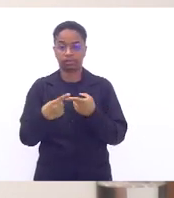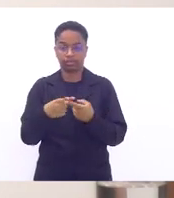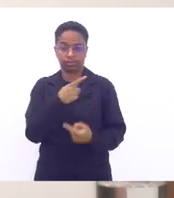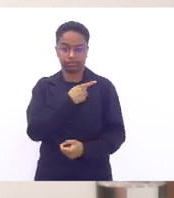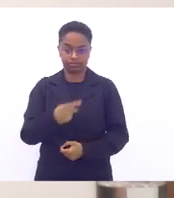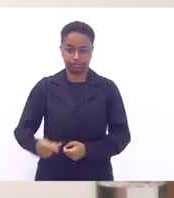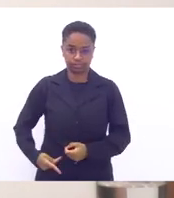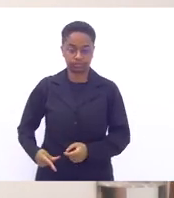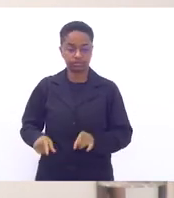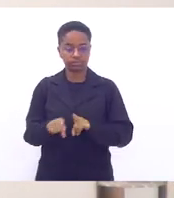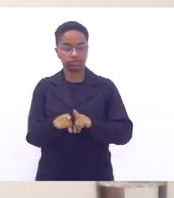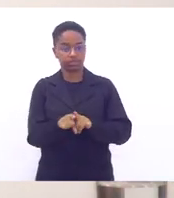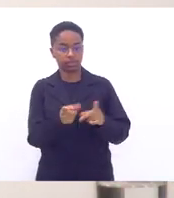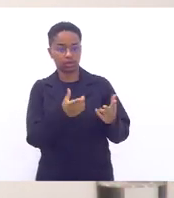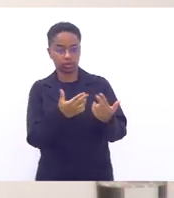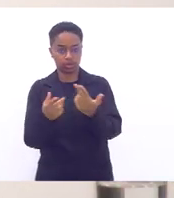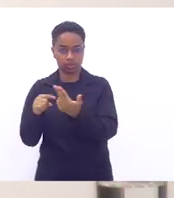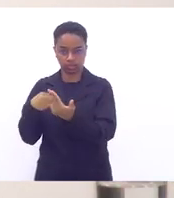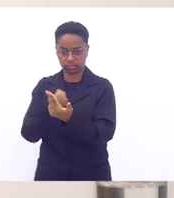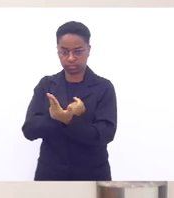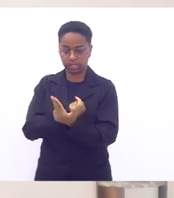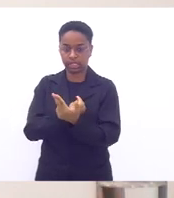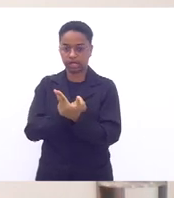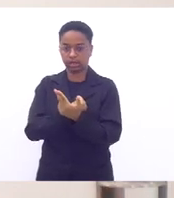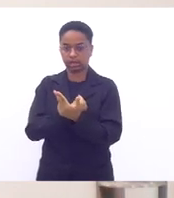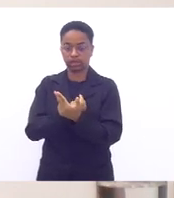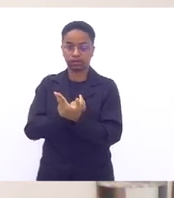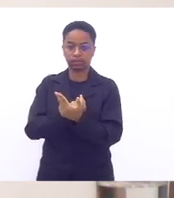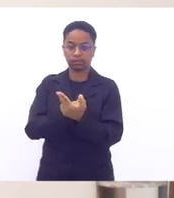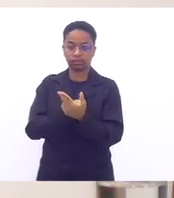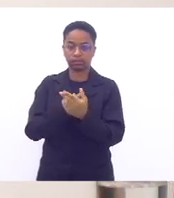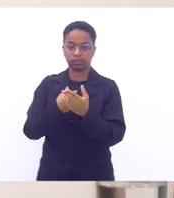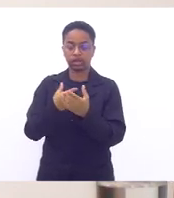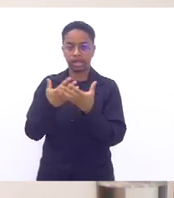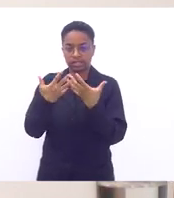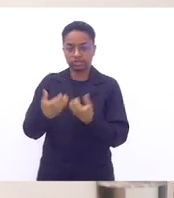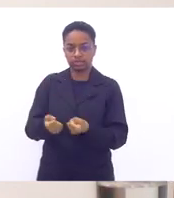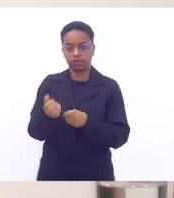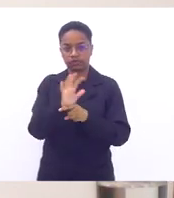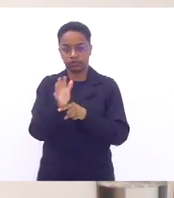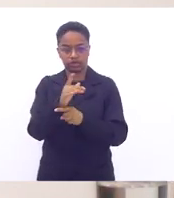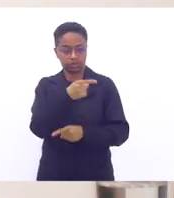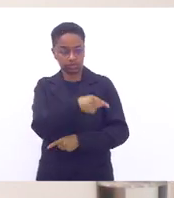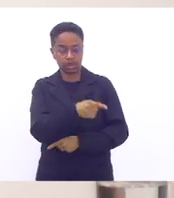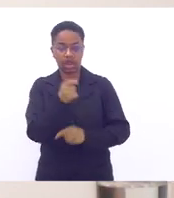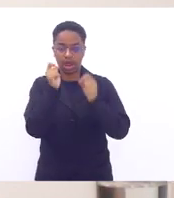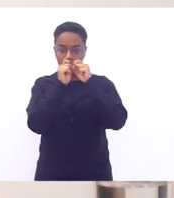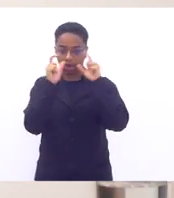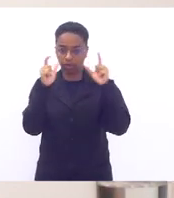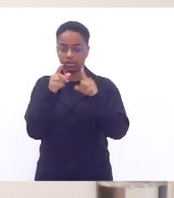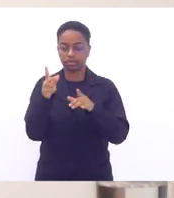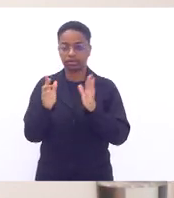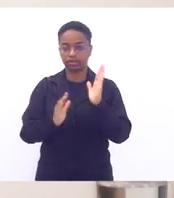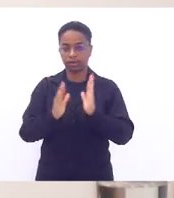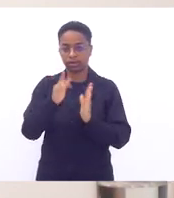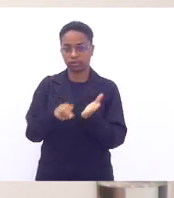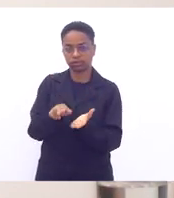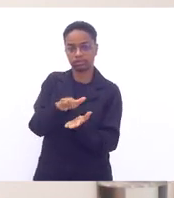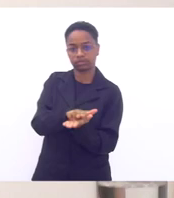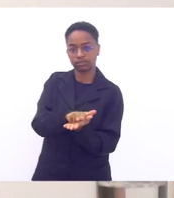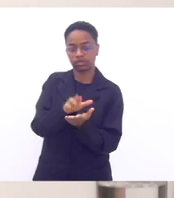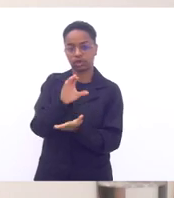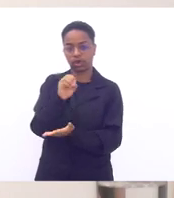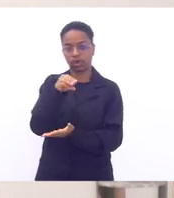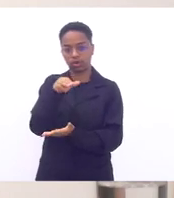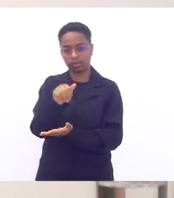recebeu o vídeo do Gui acordando né do coma é chamando